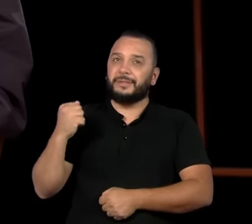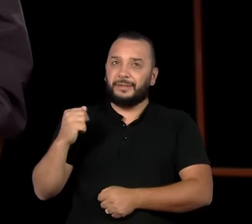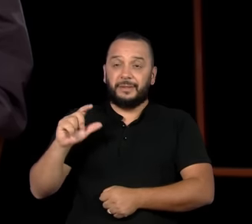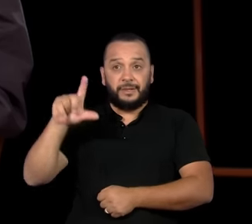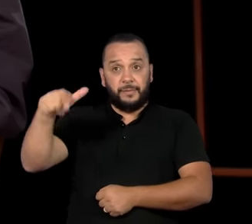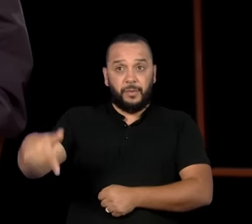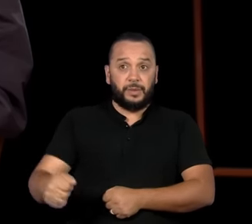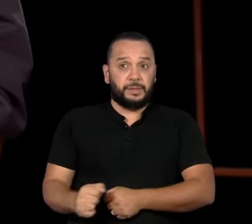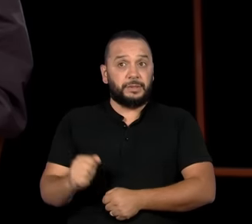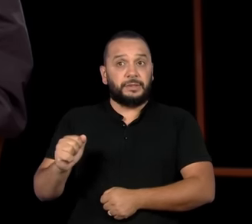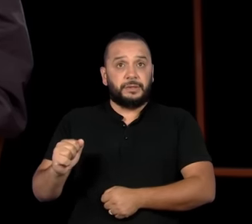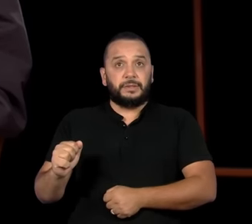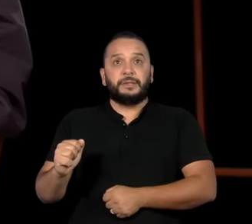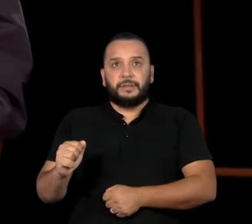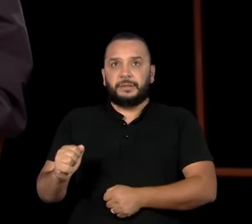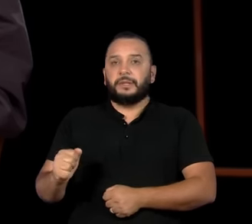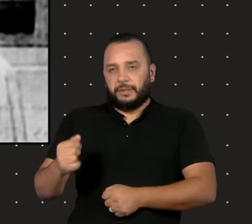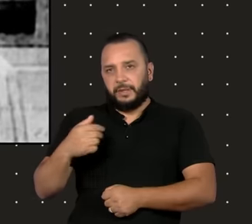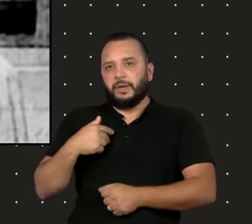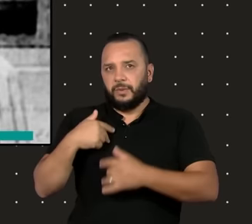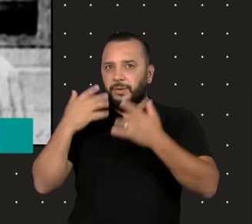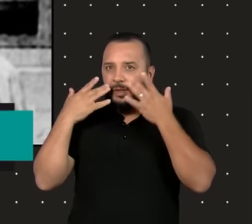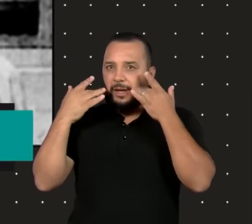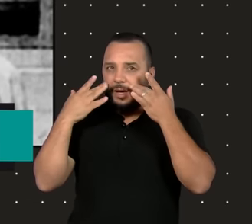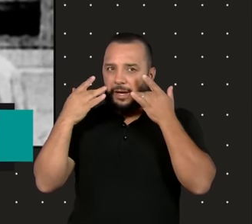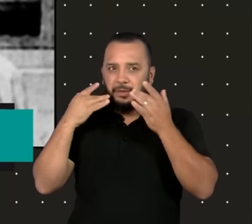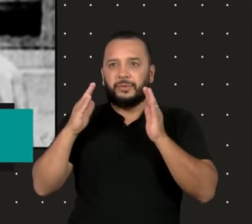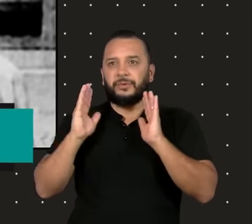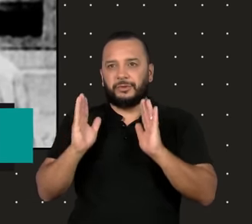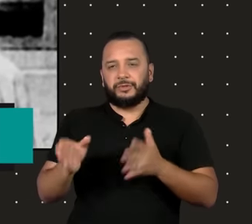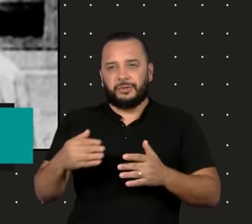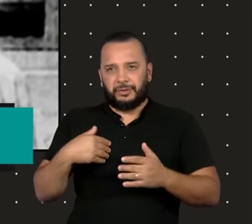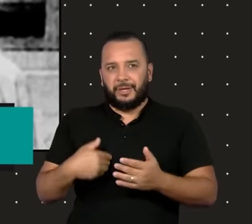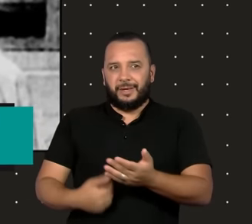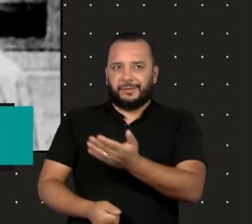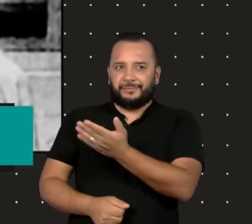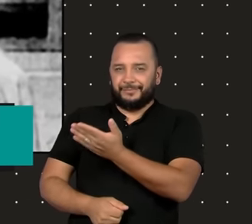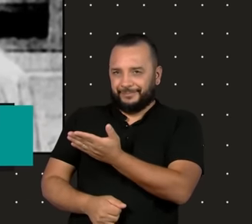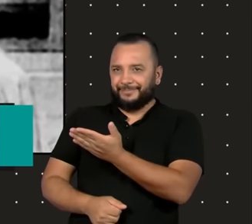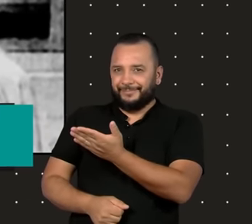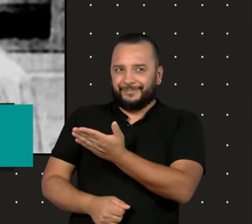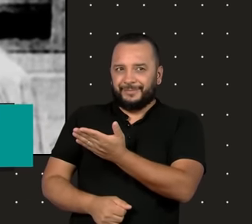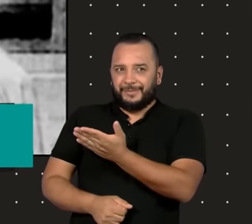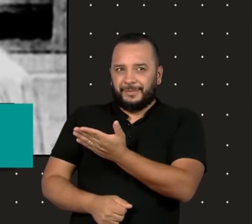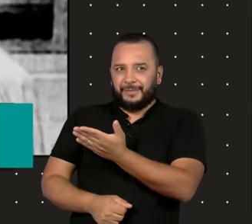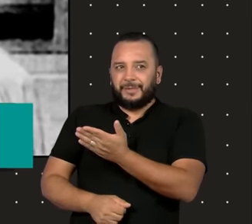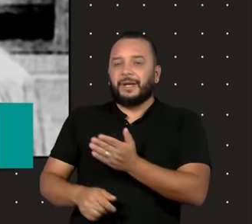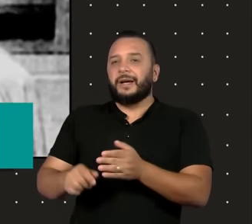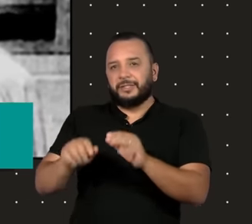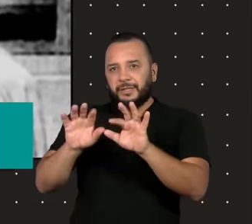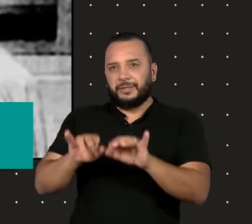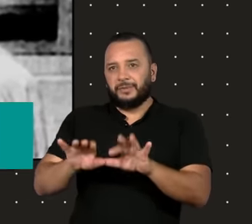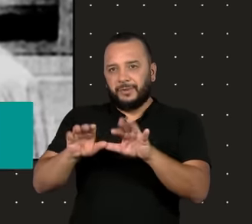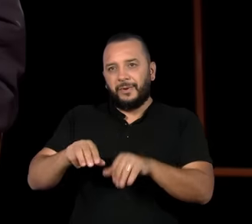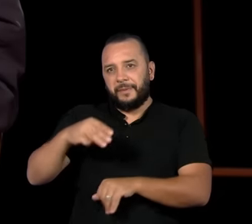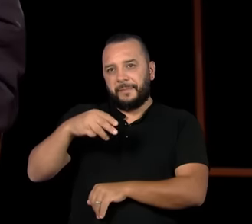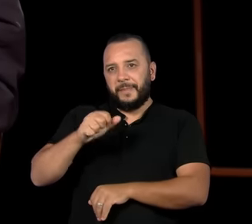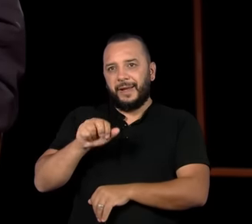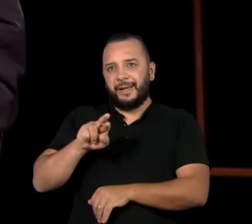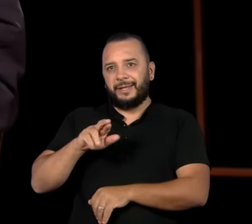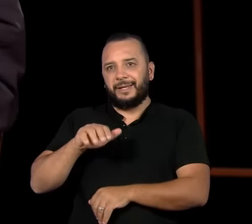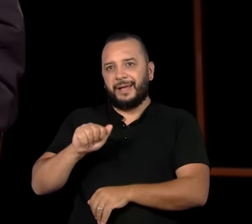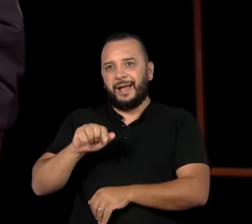Depois disso, eu fiz teatro. Eu fiz uma peça da Maria Adelaide Amaral, no Rio de Janeiro,